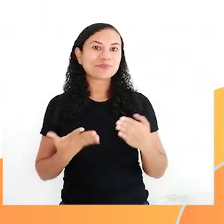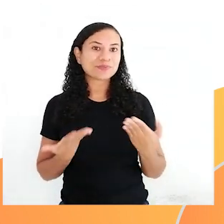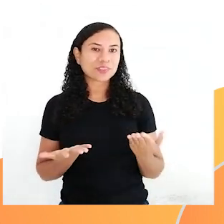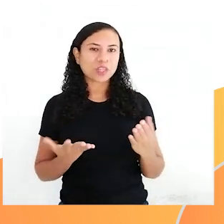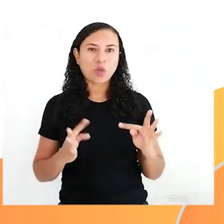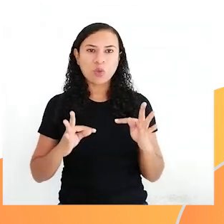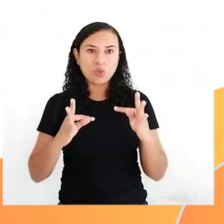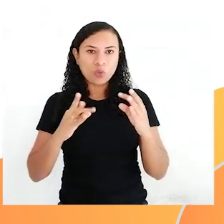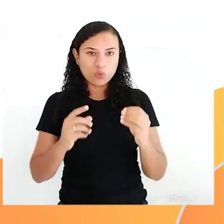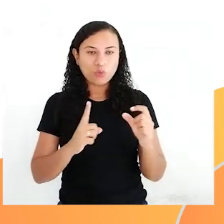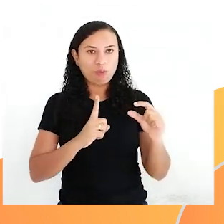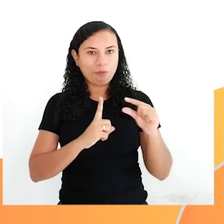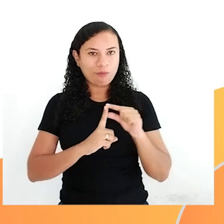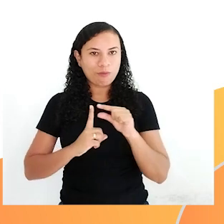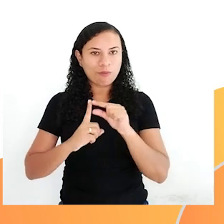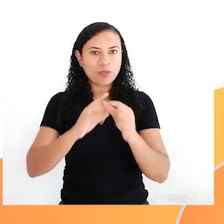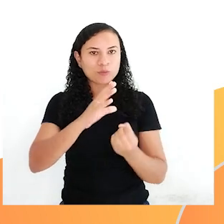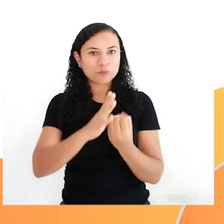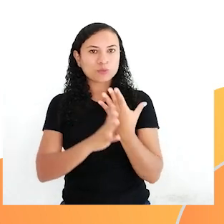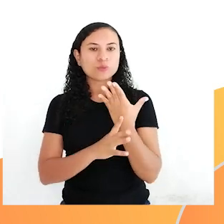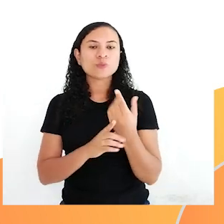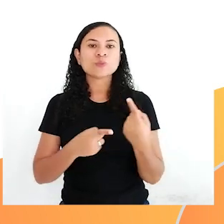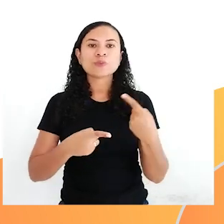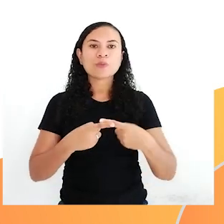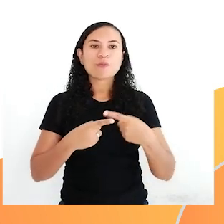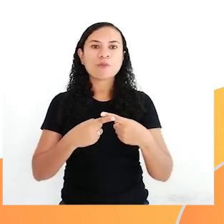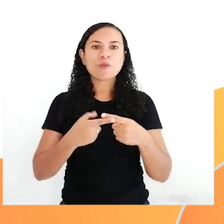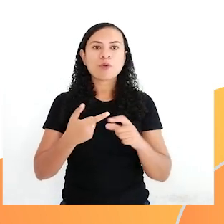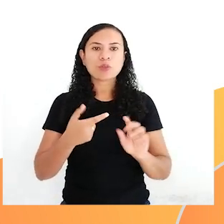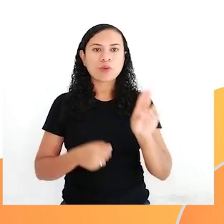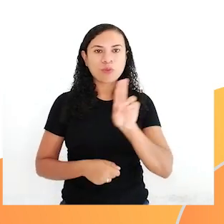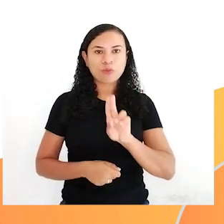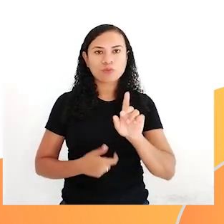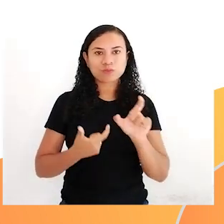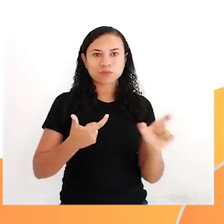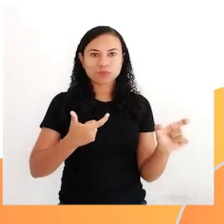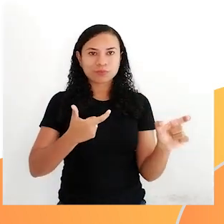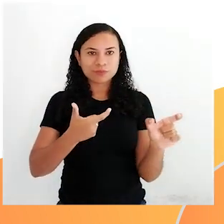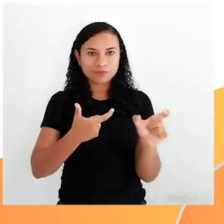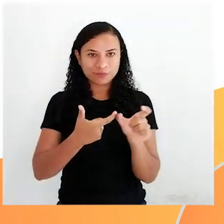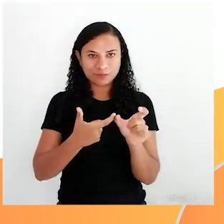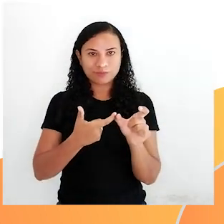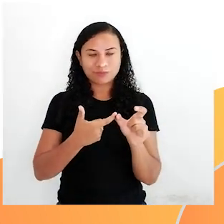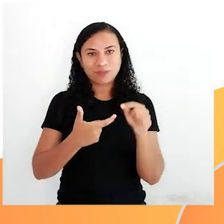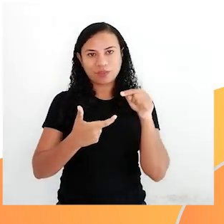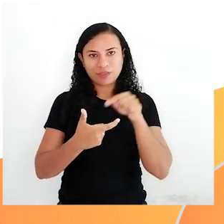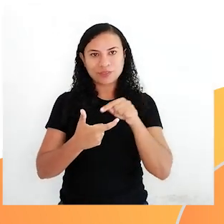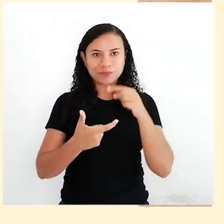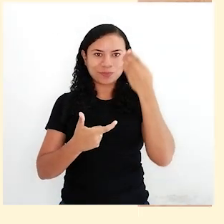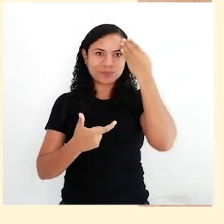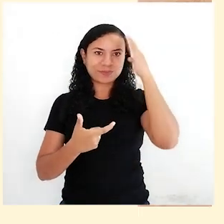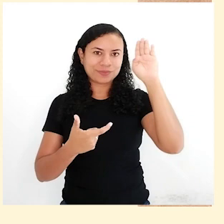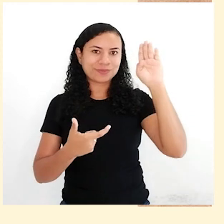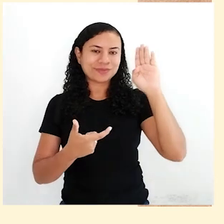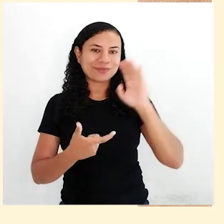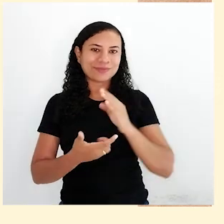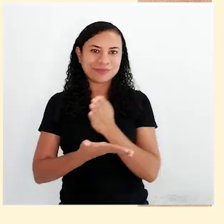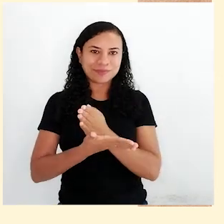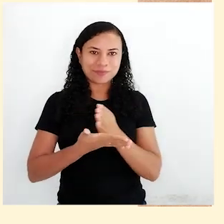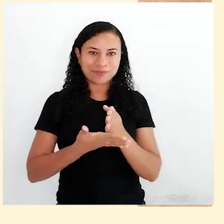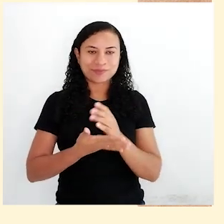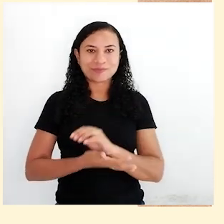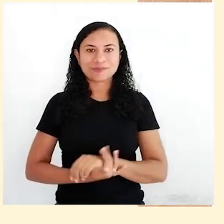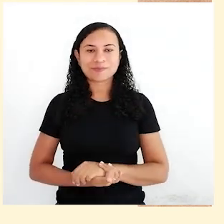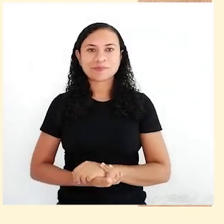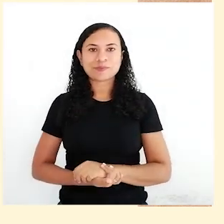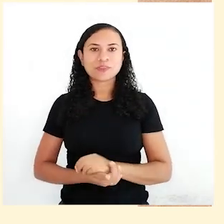estas palavras foram originadas a partir do acréscimo de um sufixo a uma palavra primitiva. Derivação é